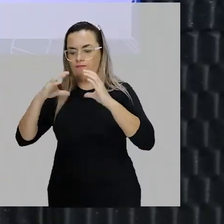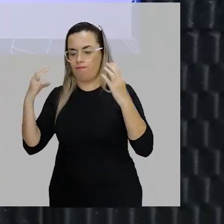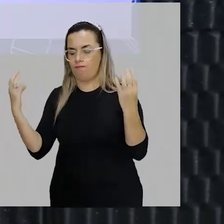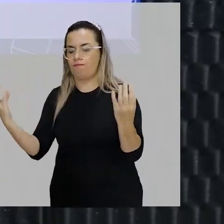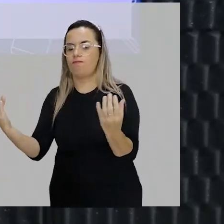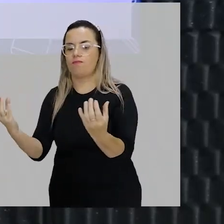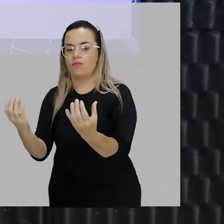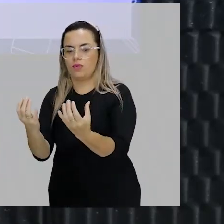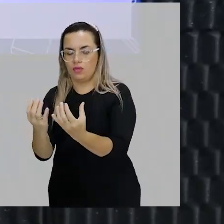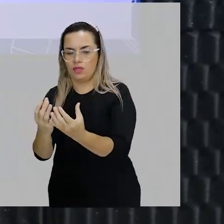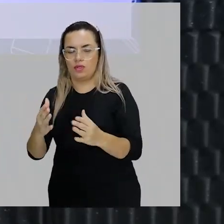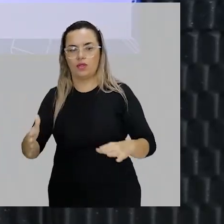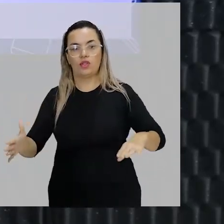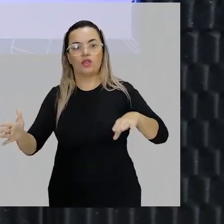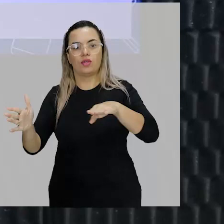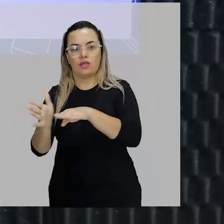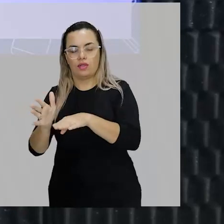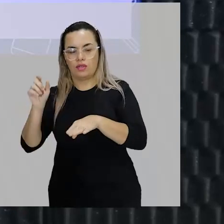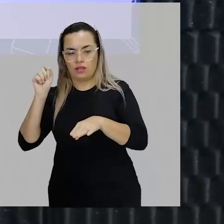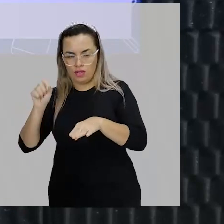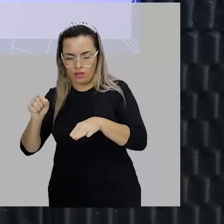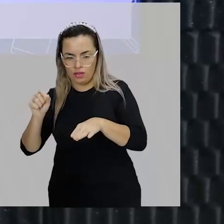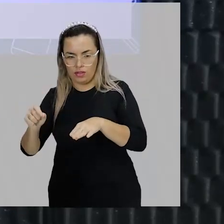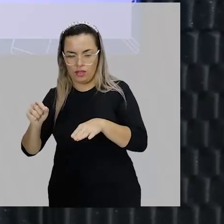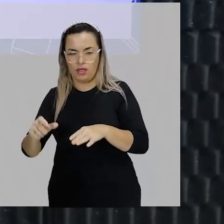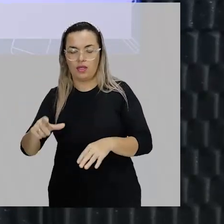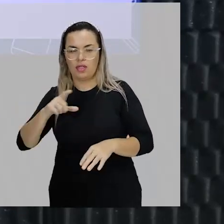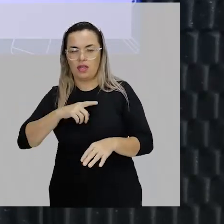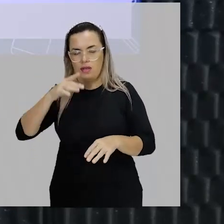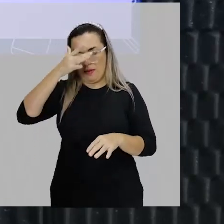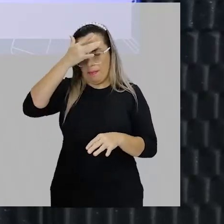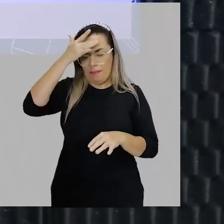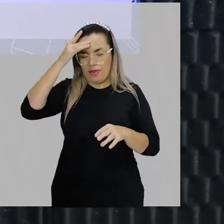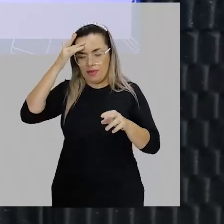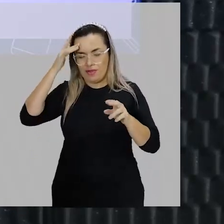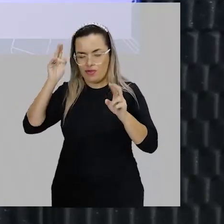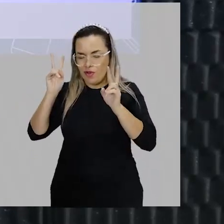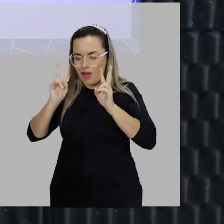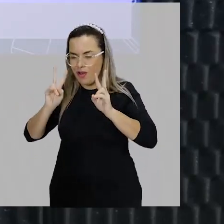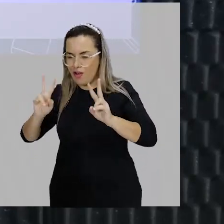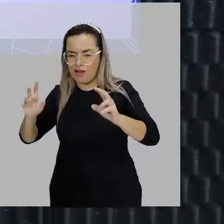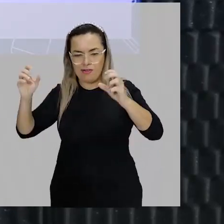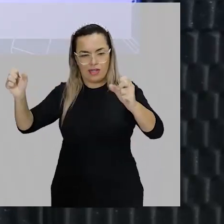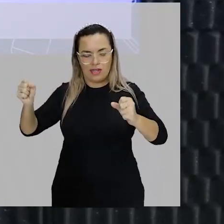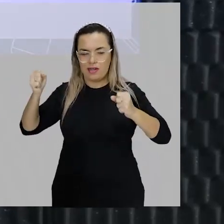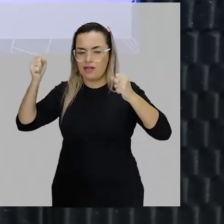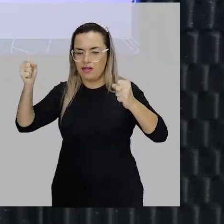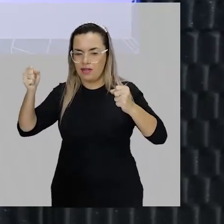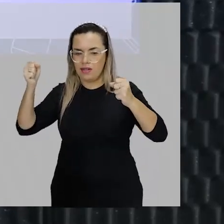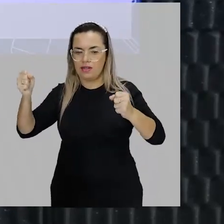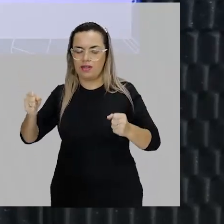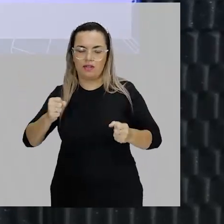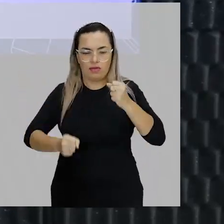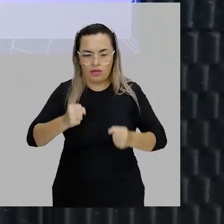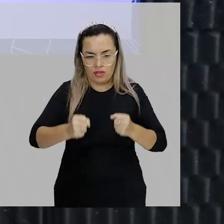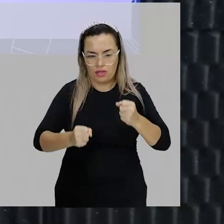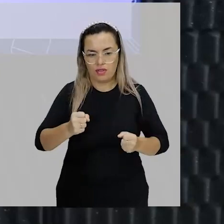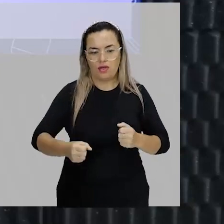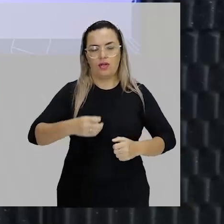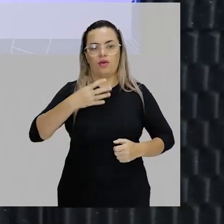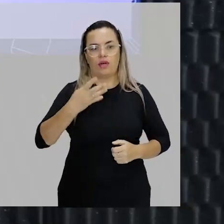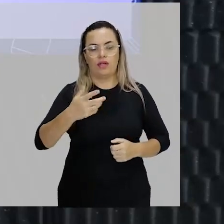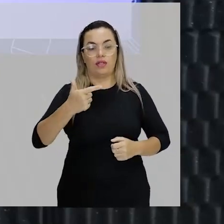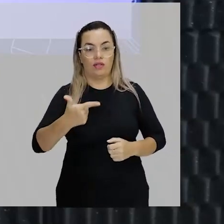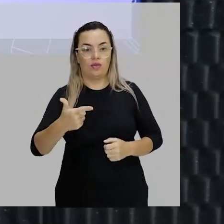ter um grande público para ovacionar a chegada desse atleta, que percorreu uma distância de 42 quilômetros.